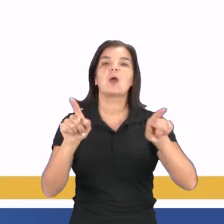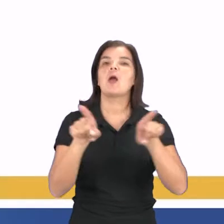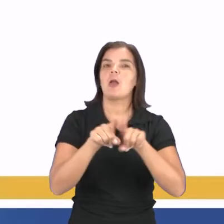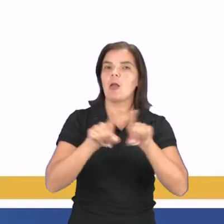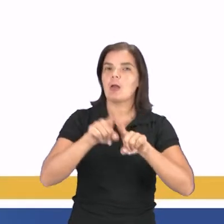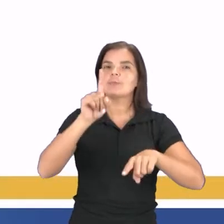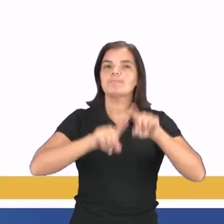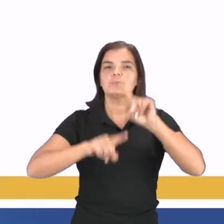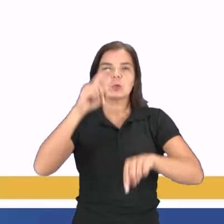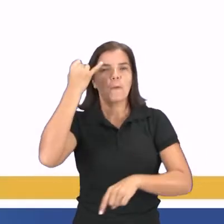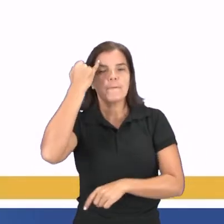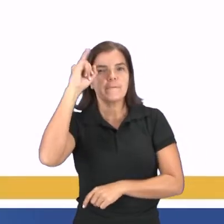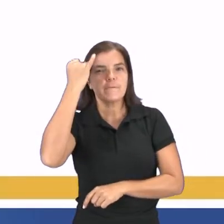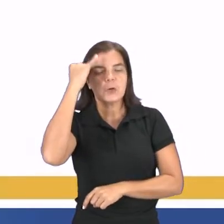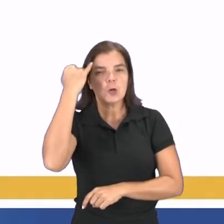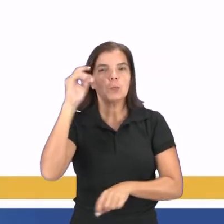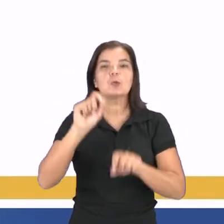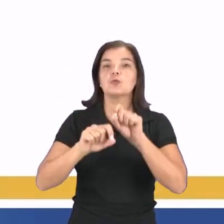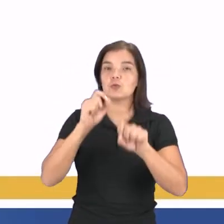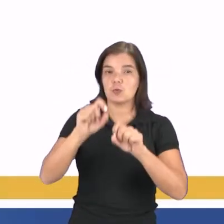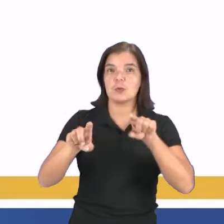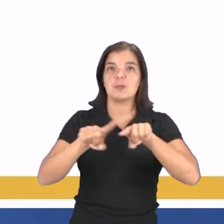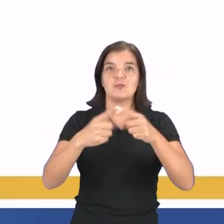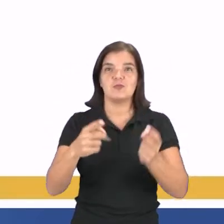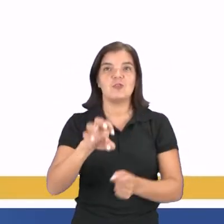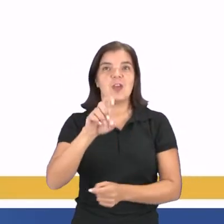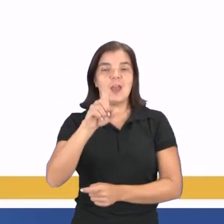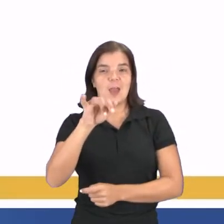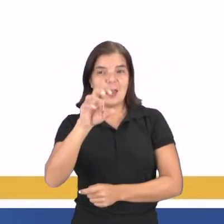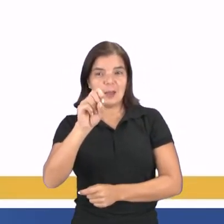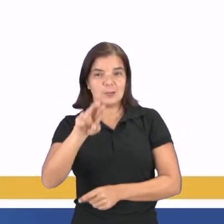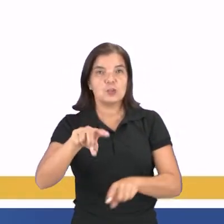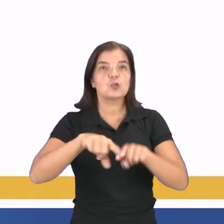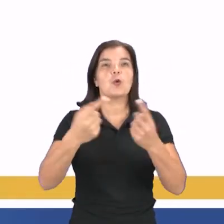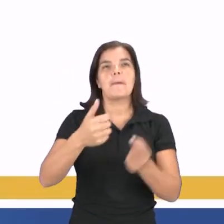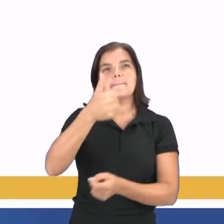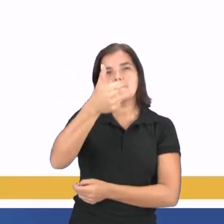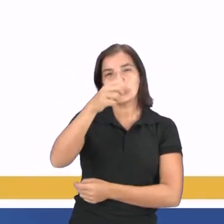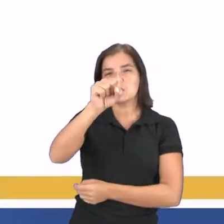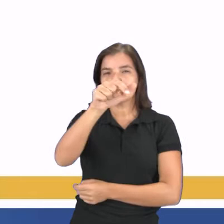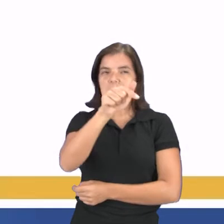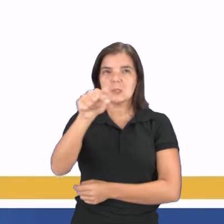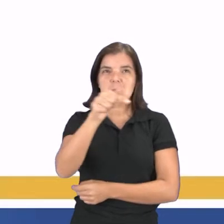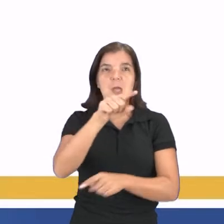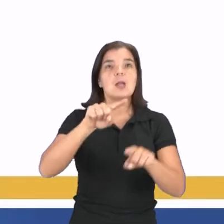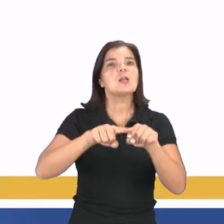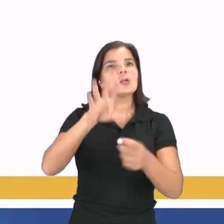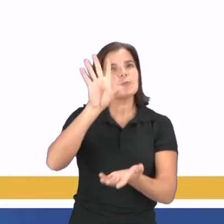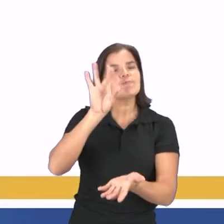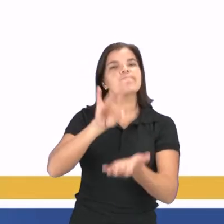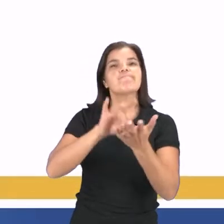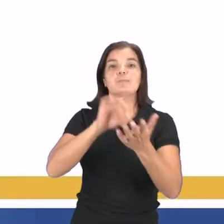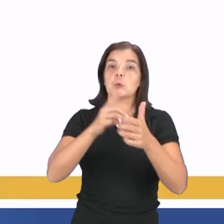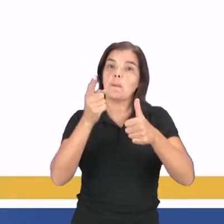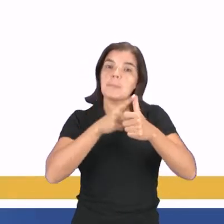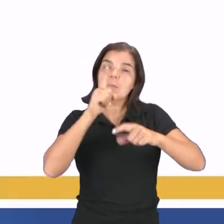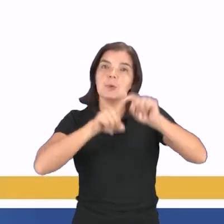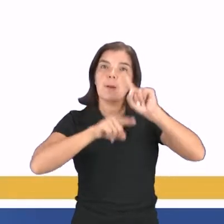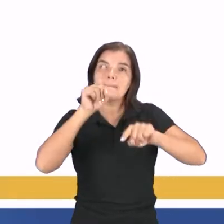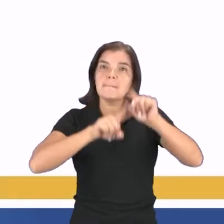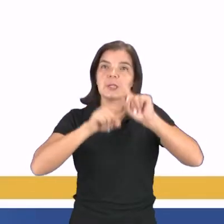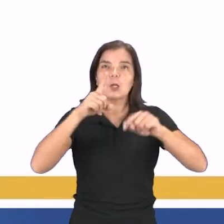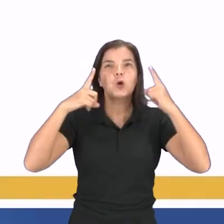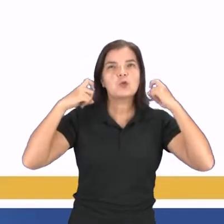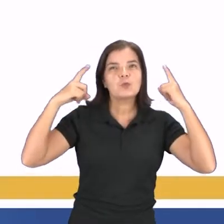um aparelho inventado nos laboratórios de Edison em 1877, que de fato foi o primeiro aparelho de